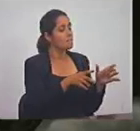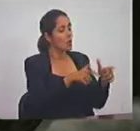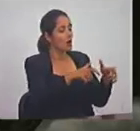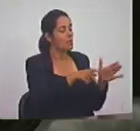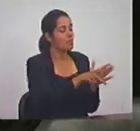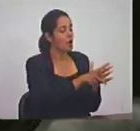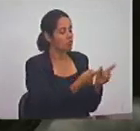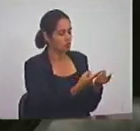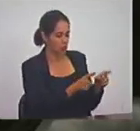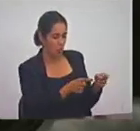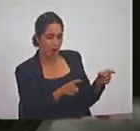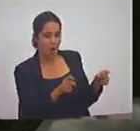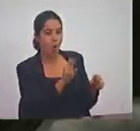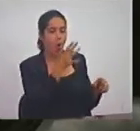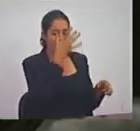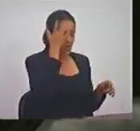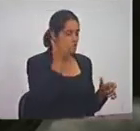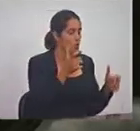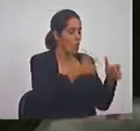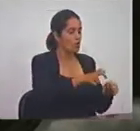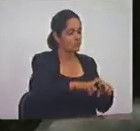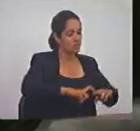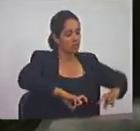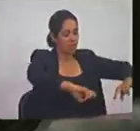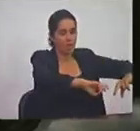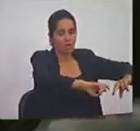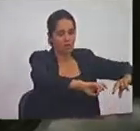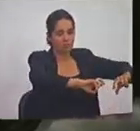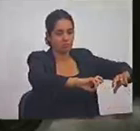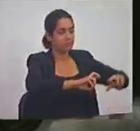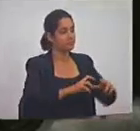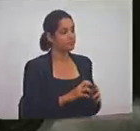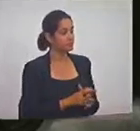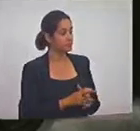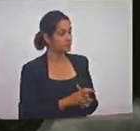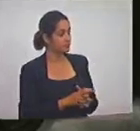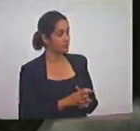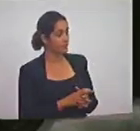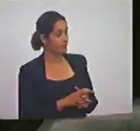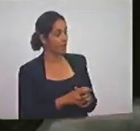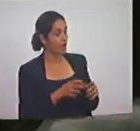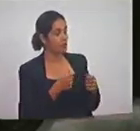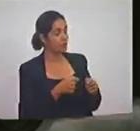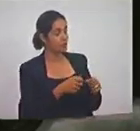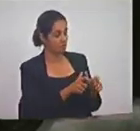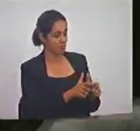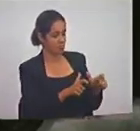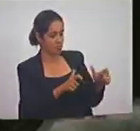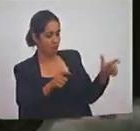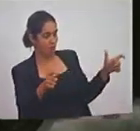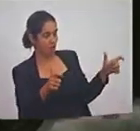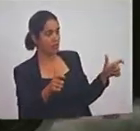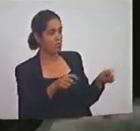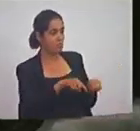feito, junto com a cancha de bótia, dois puxados ali, junto, para poder abranger, que daria uns 4, 5